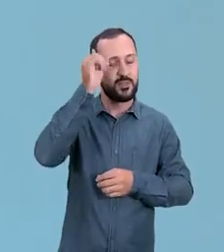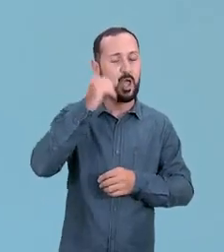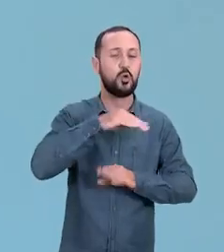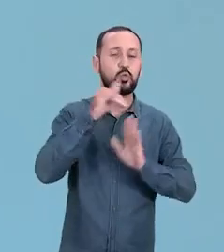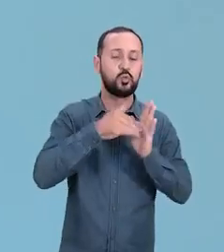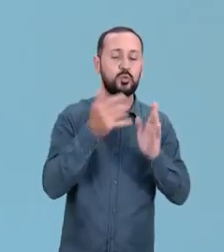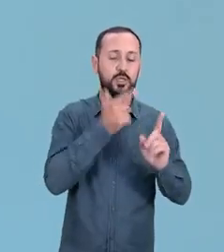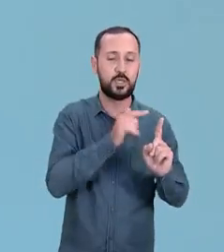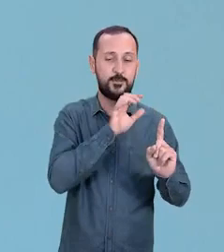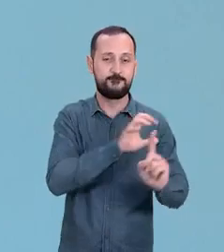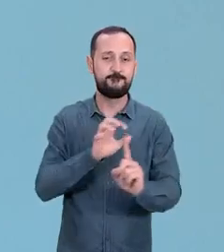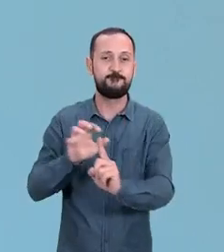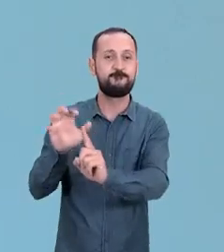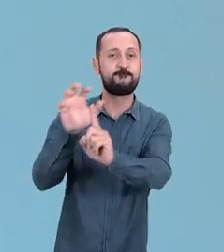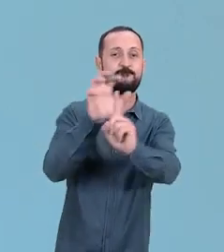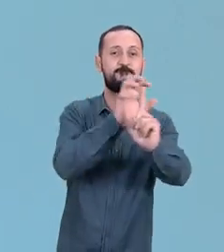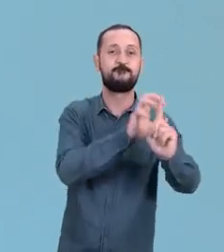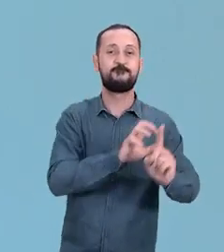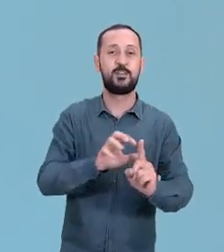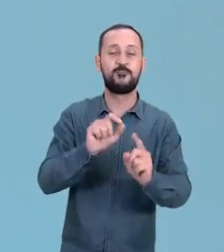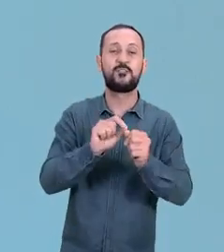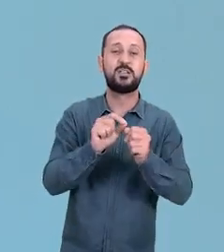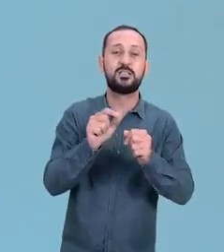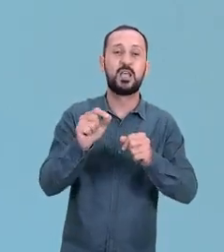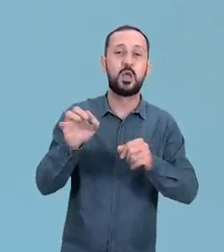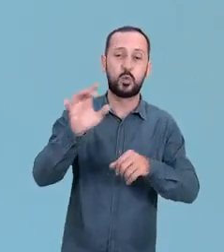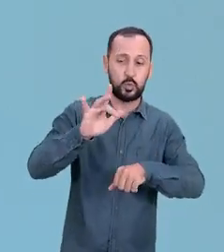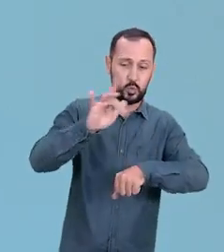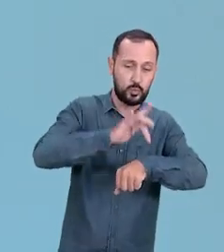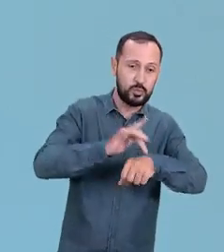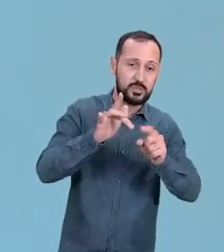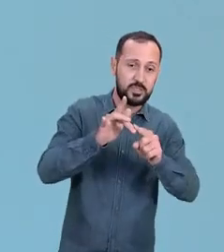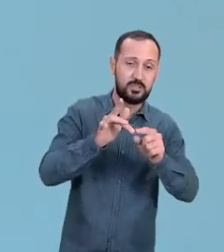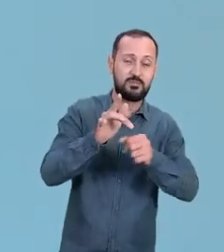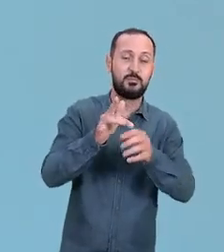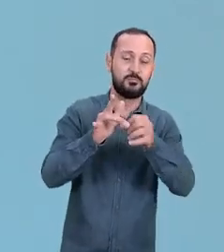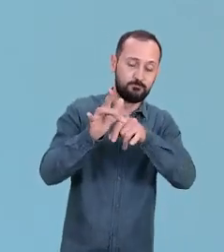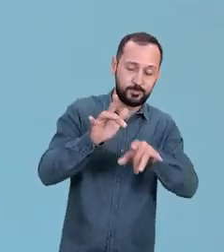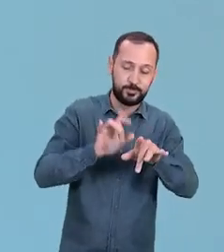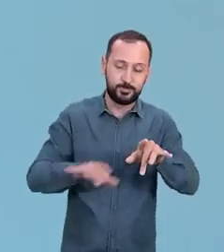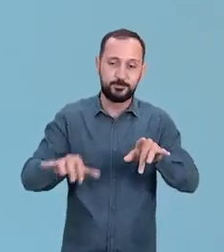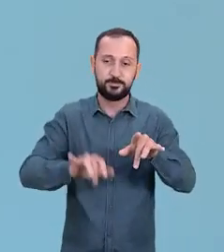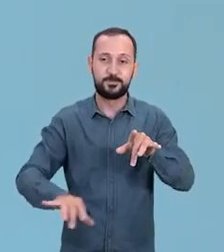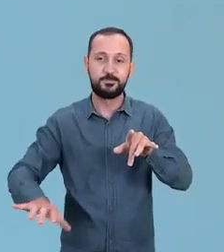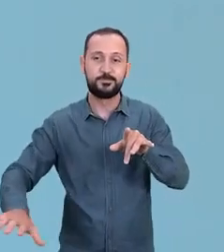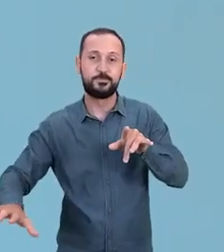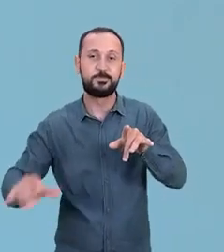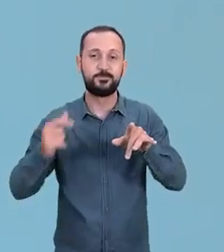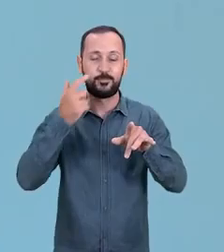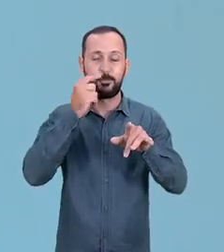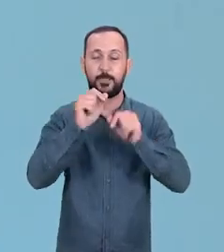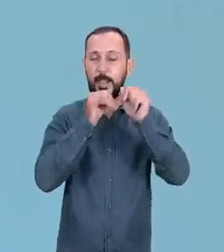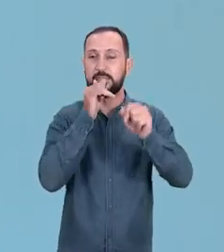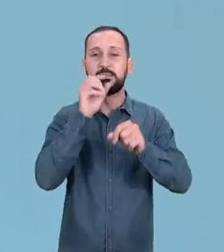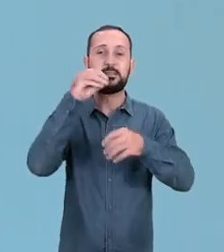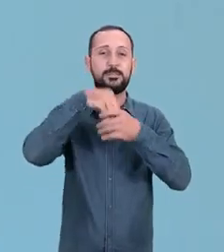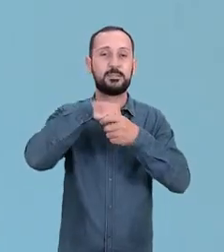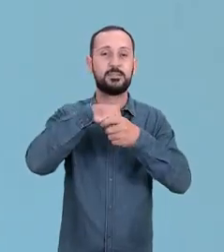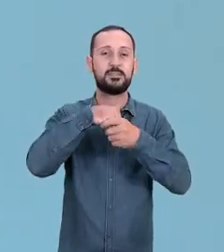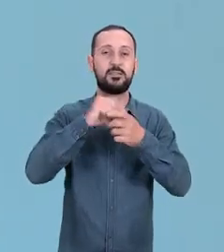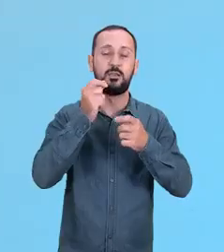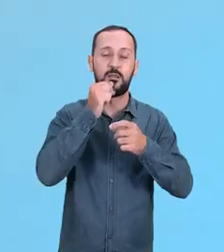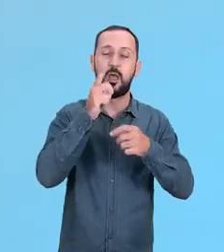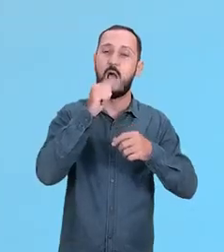a tudo aquilo que privilegia a reprodução do mosquito. Se nós temos o ciclo do mosquito que se dá